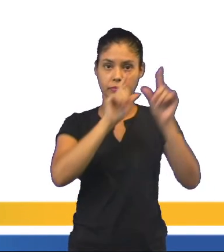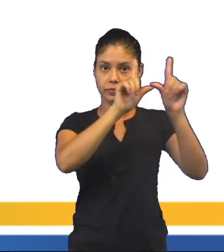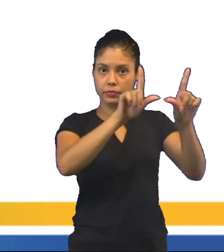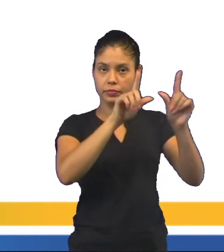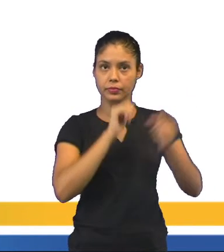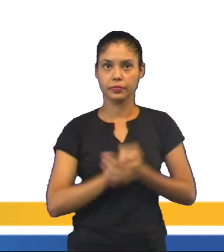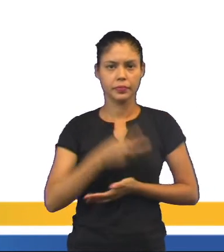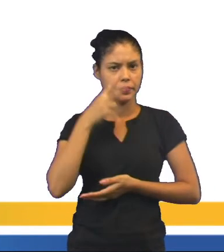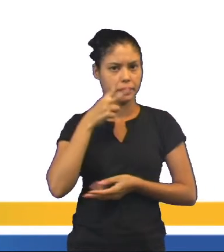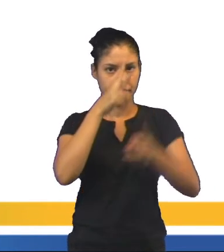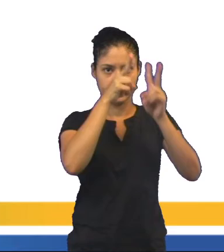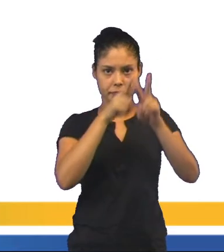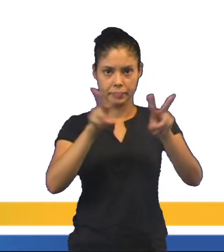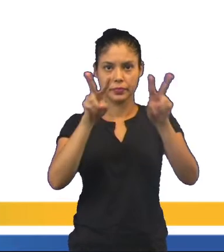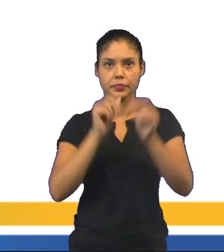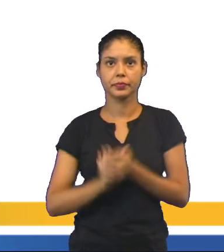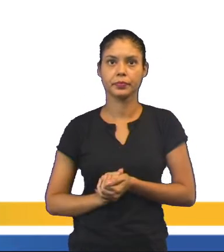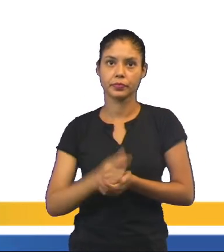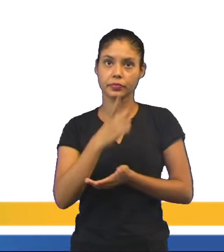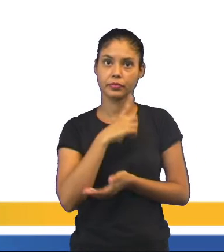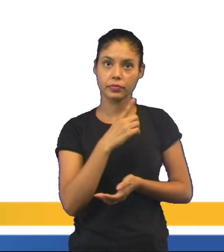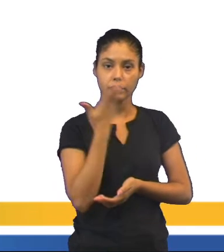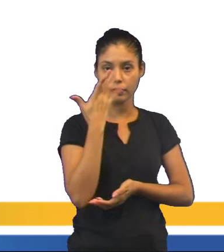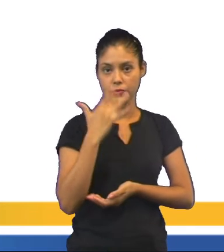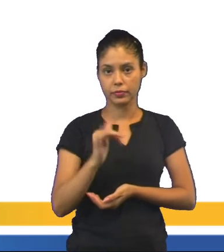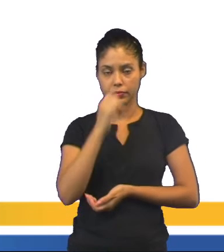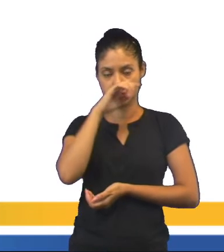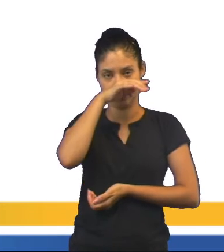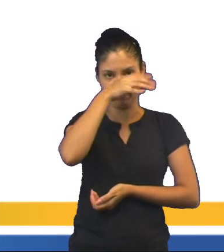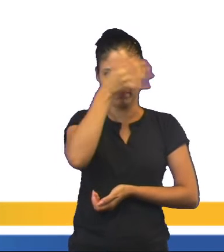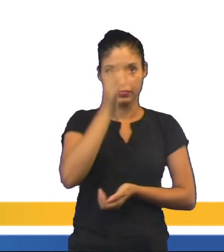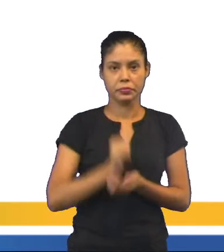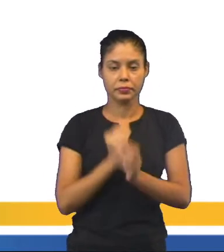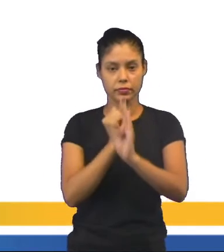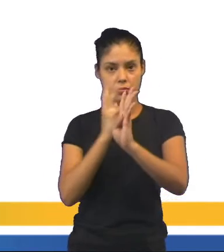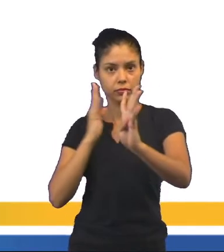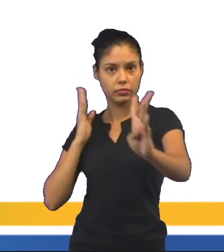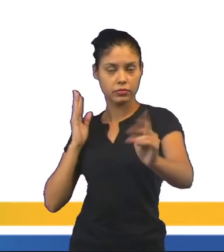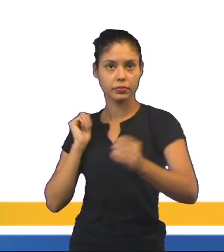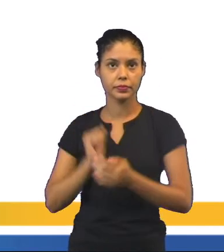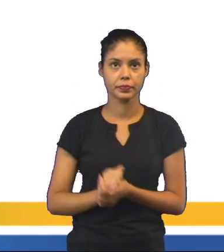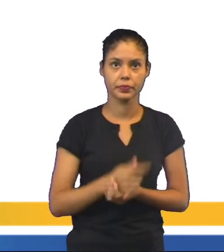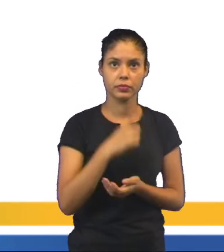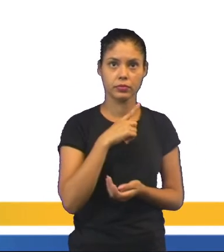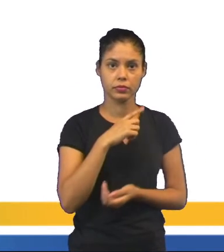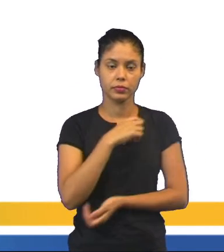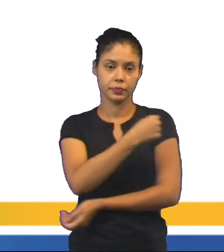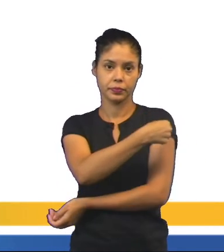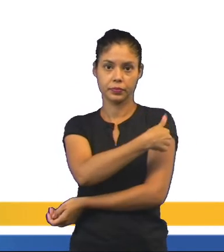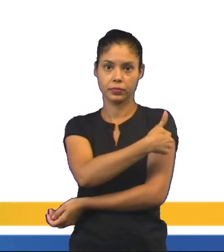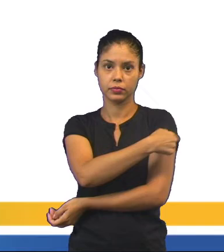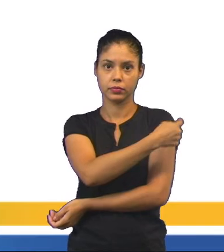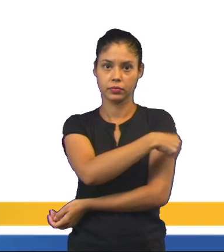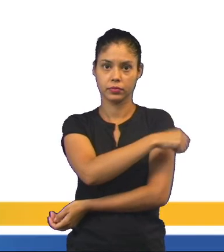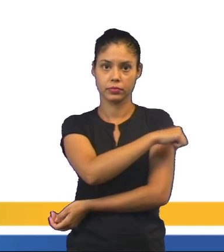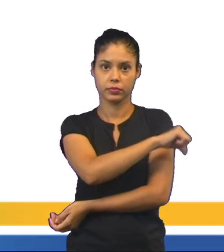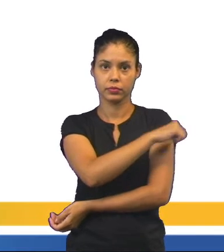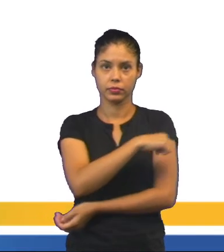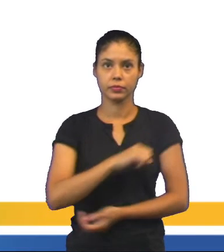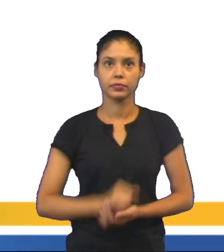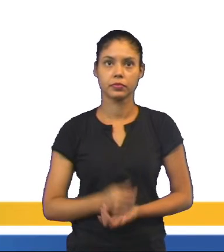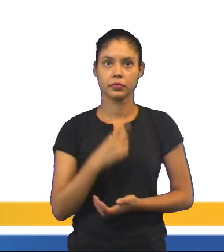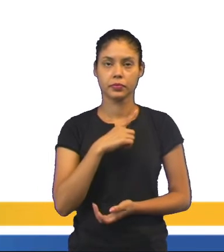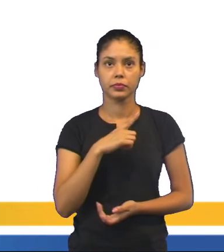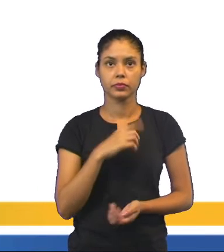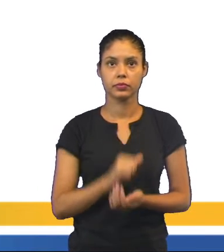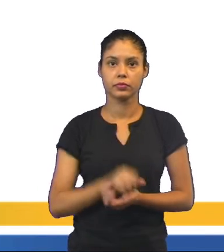charge, vocês podem visualizar, há umas crianças numa fila e há uma enfermeira. Essa charge, nós